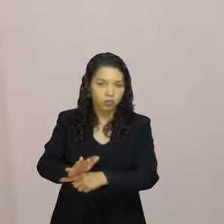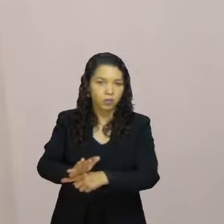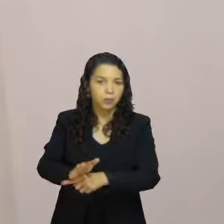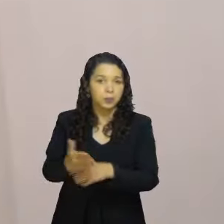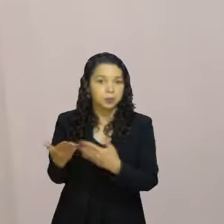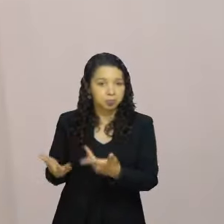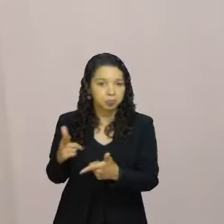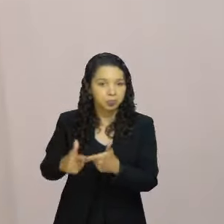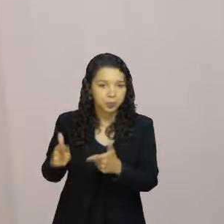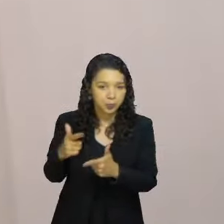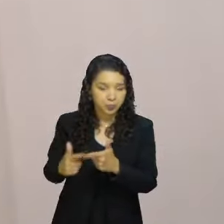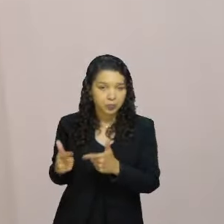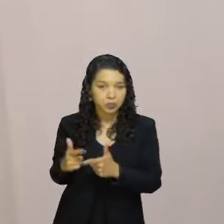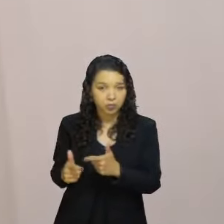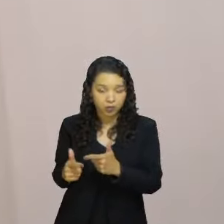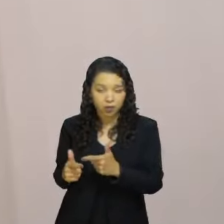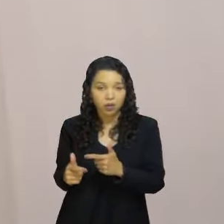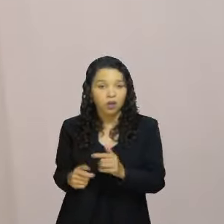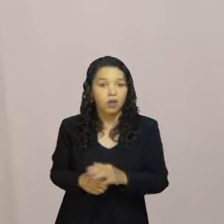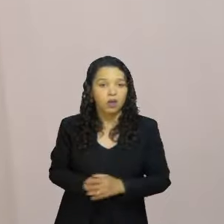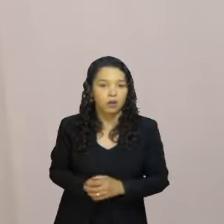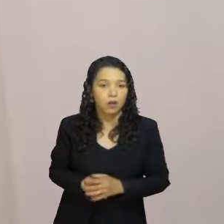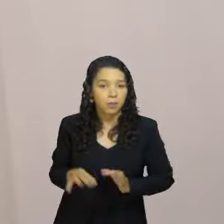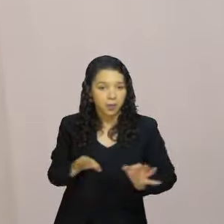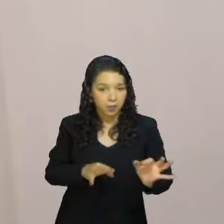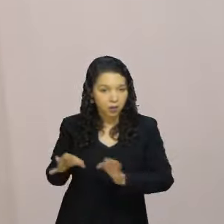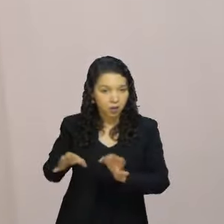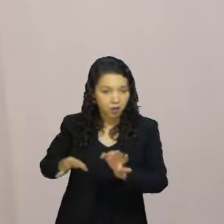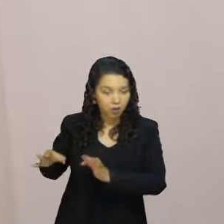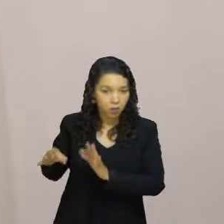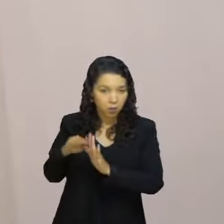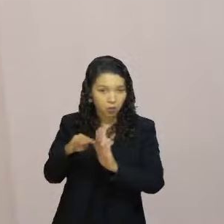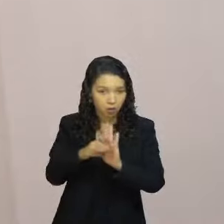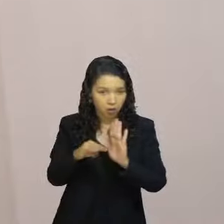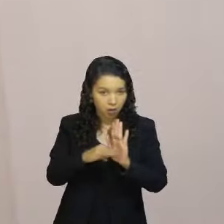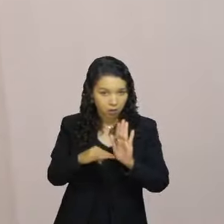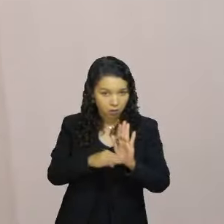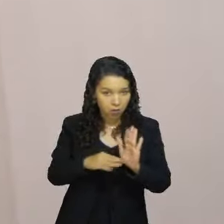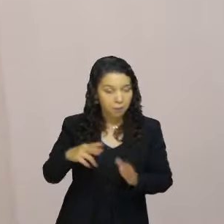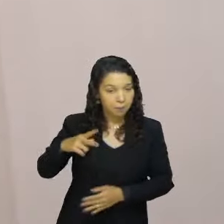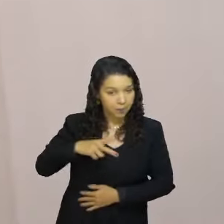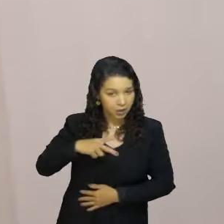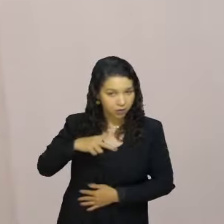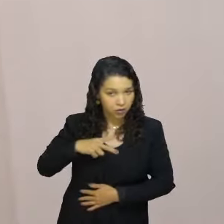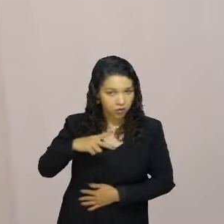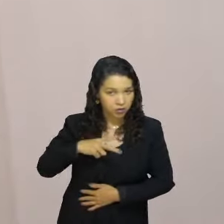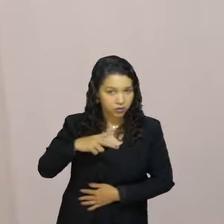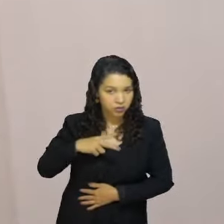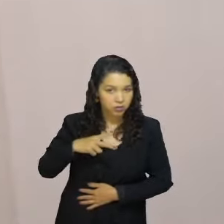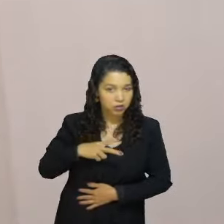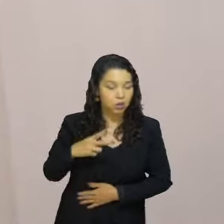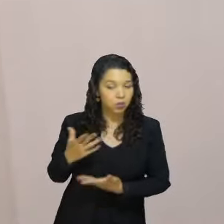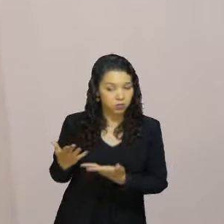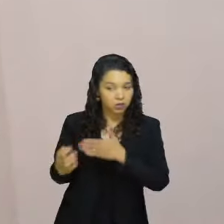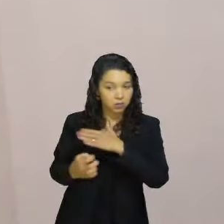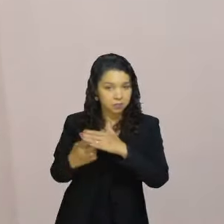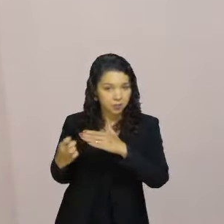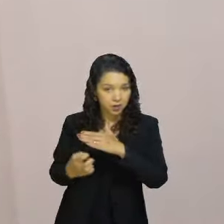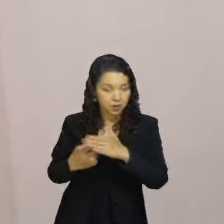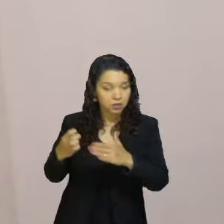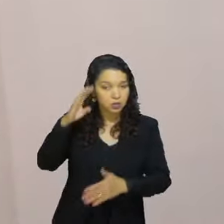de Aquiles é fazer um programa de privatizações de estatais, principalmente as federais